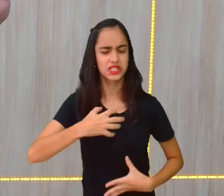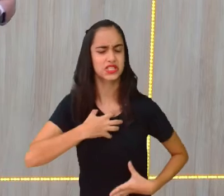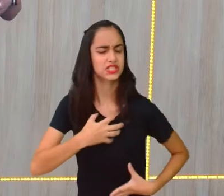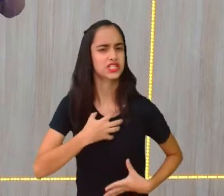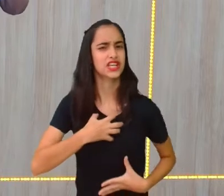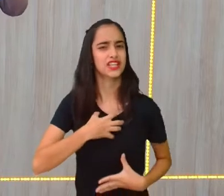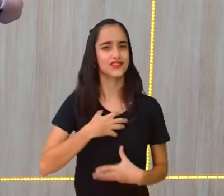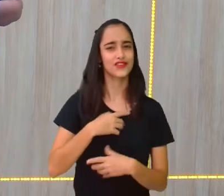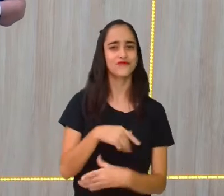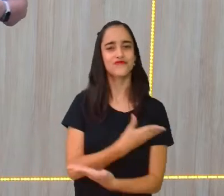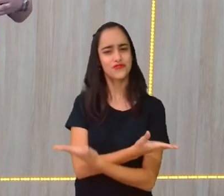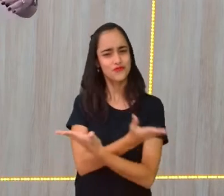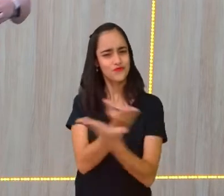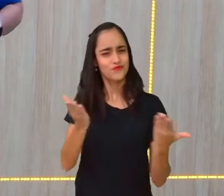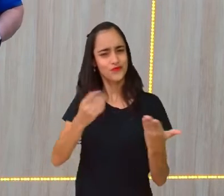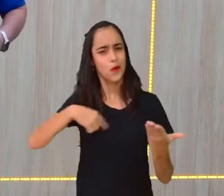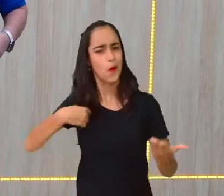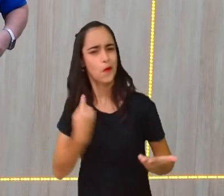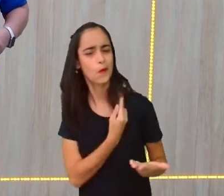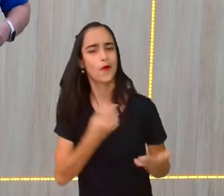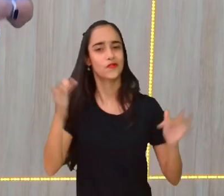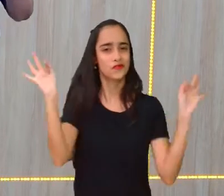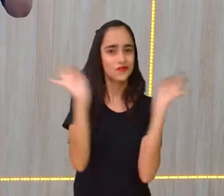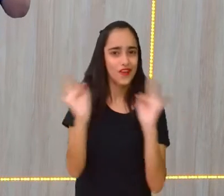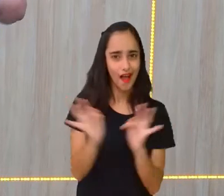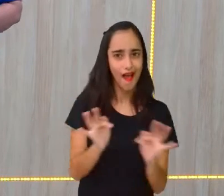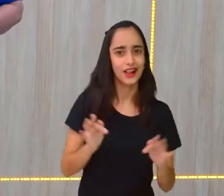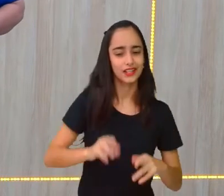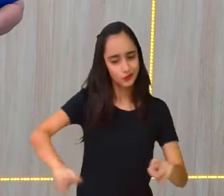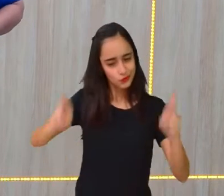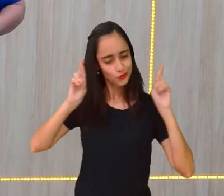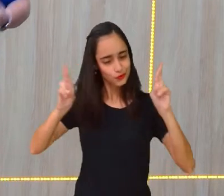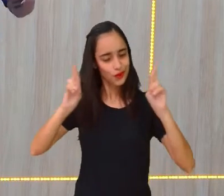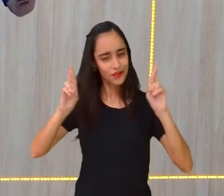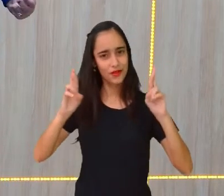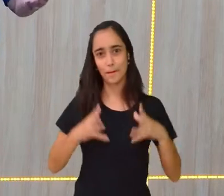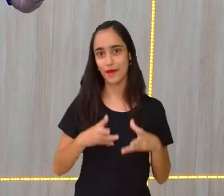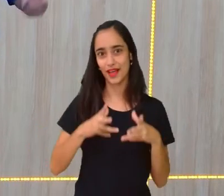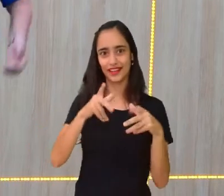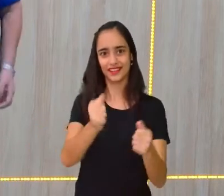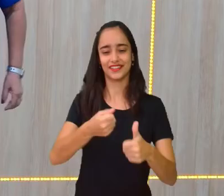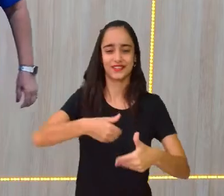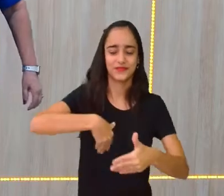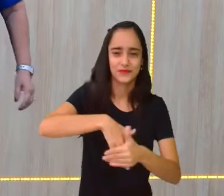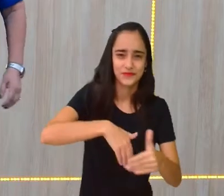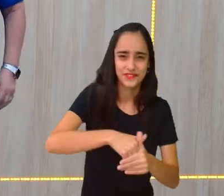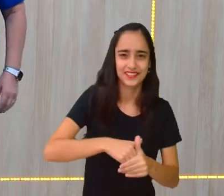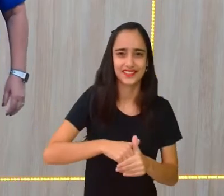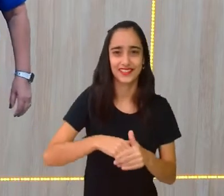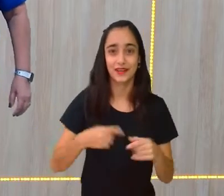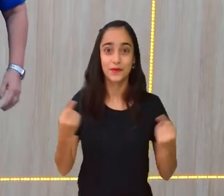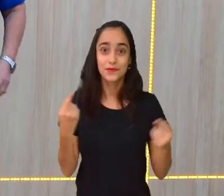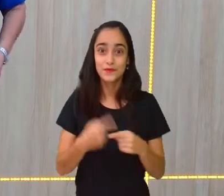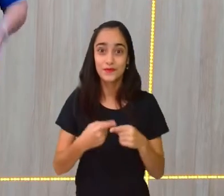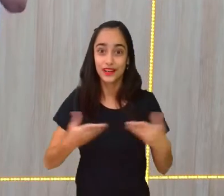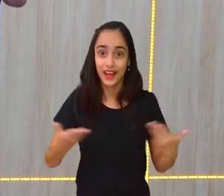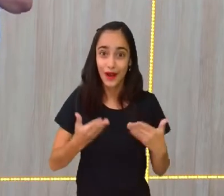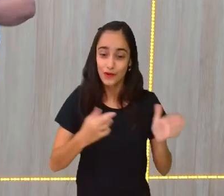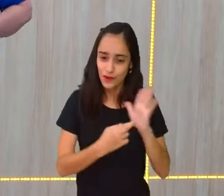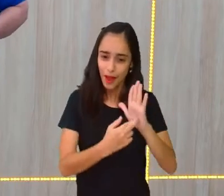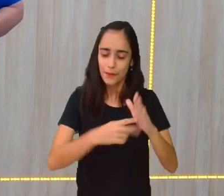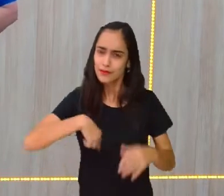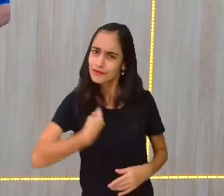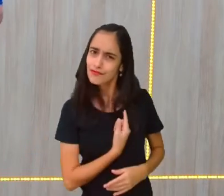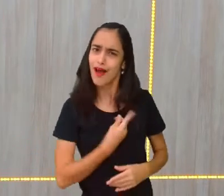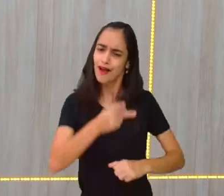humano e de boas energias que nós vamos mandar para todos os jogadores que hoje nos representam. Não é isso, pessoal? Mas